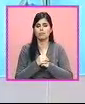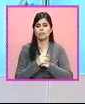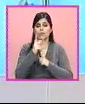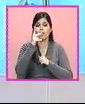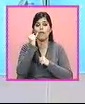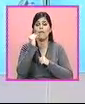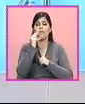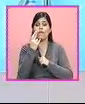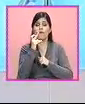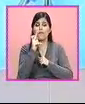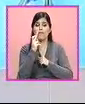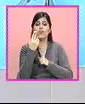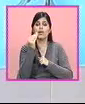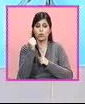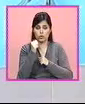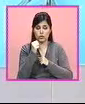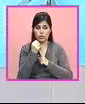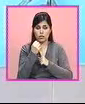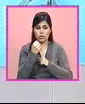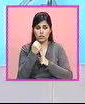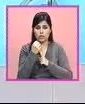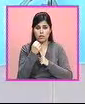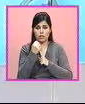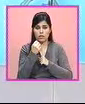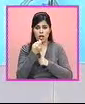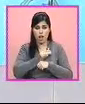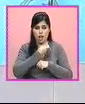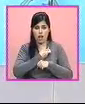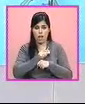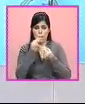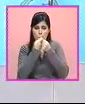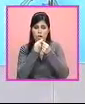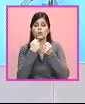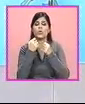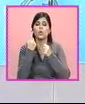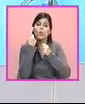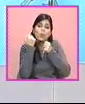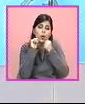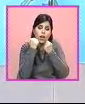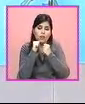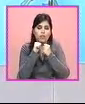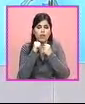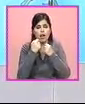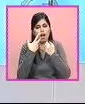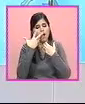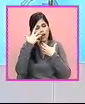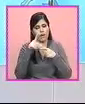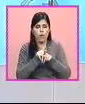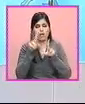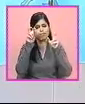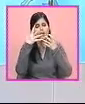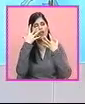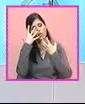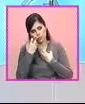vírus aloja-se então junto a um destes nervos e que fica dormente ou fica adormecido. Quando